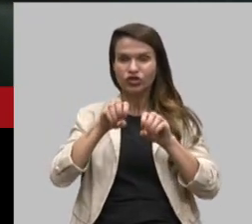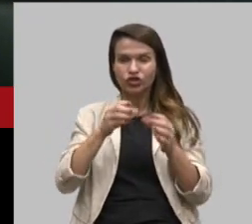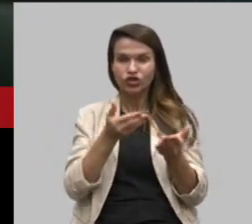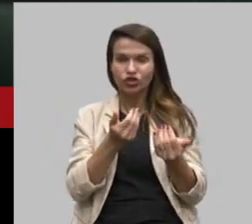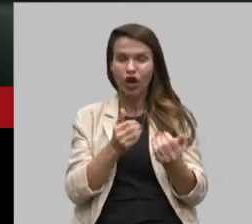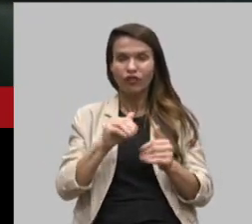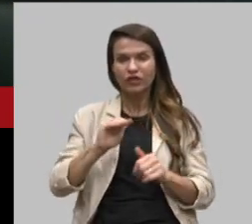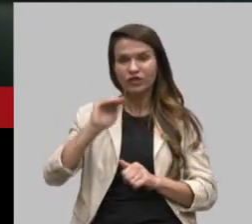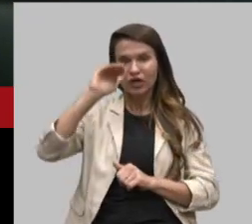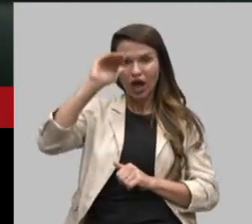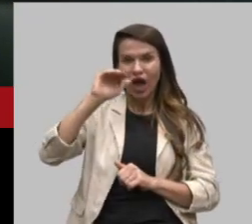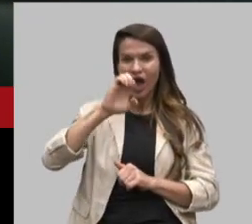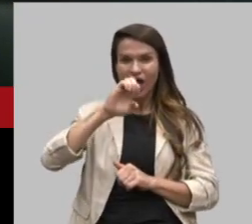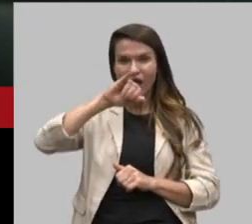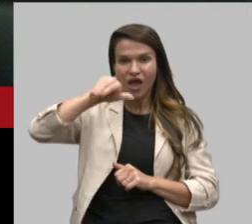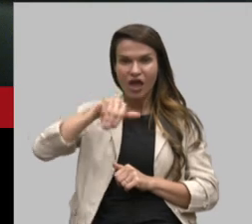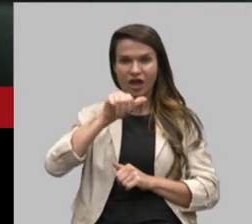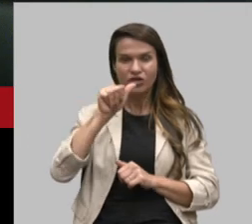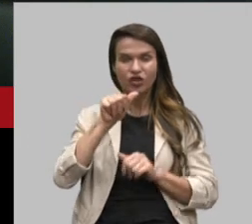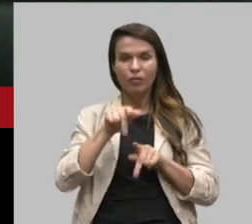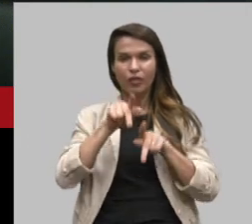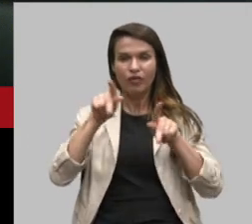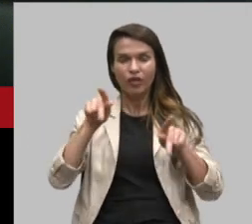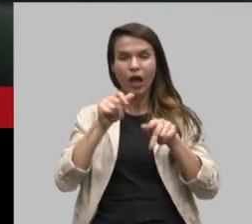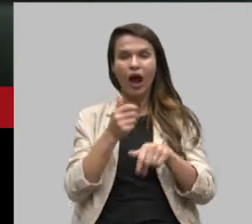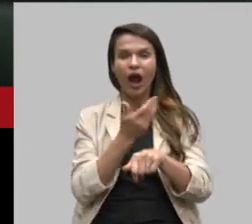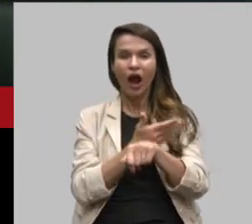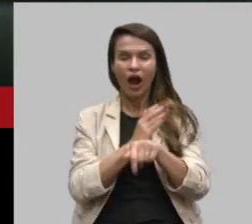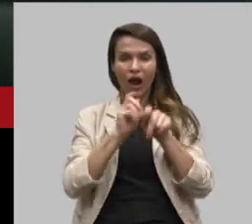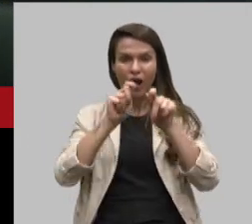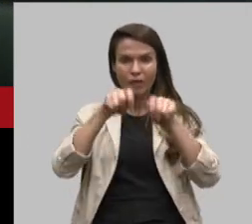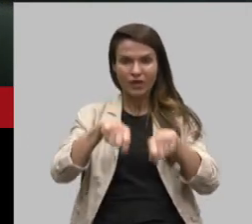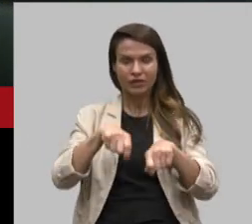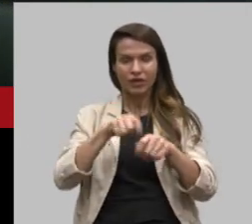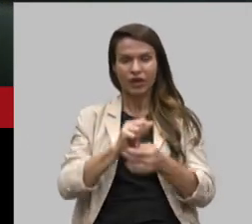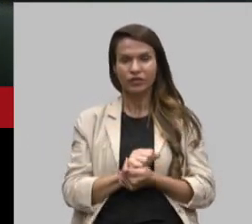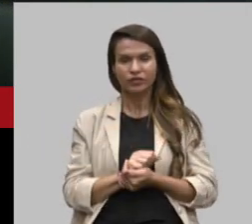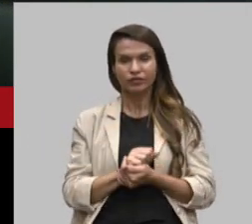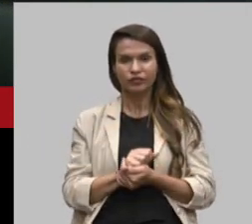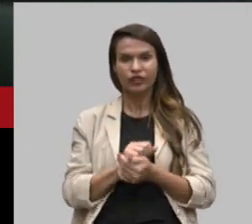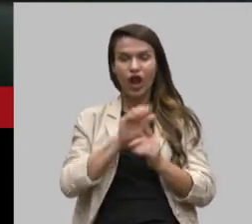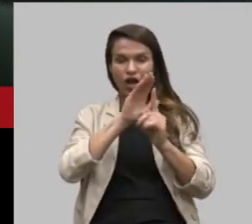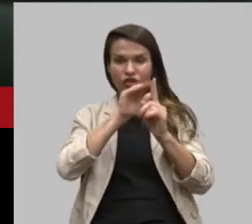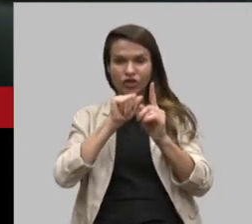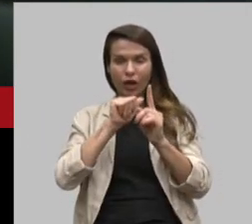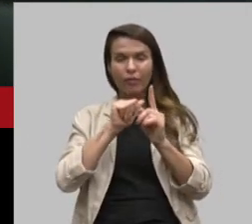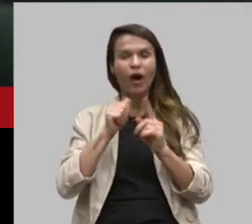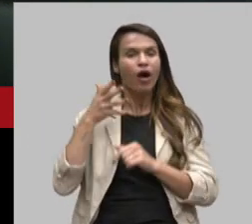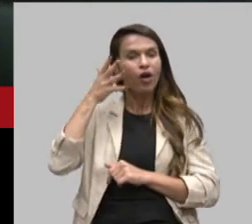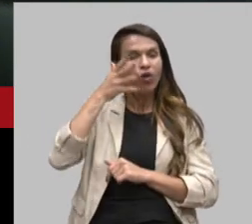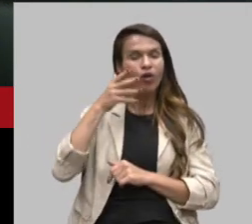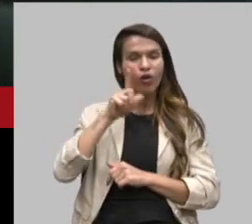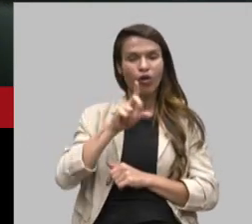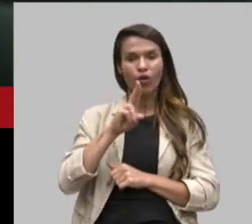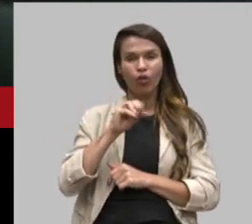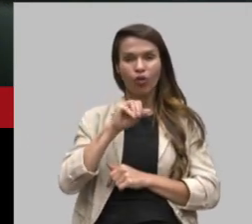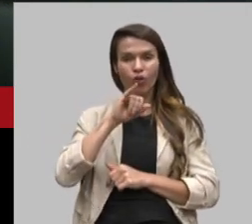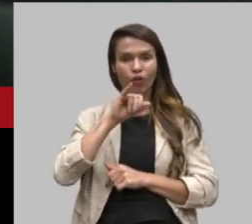EJA por professores capacitados a gente chama aqui o orador de